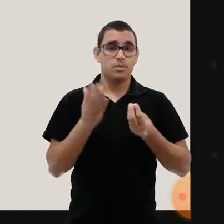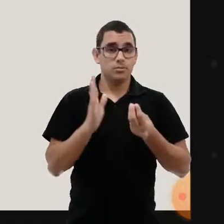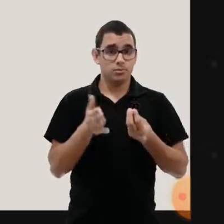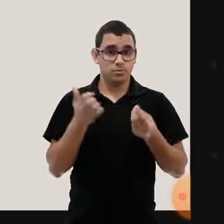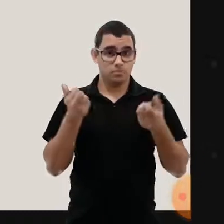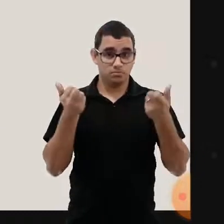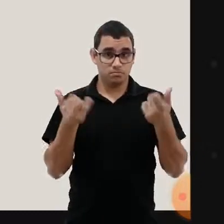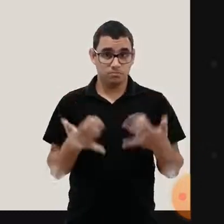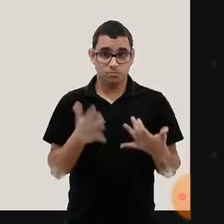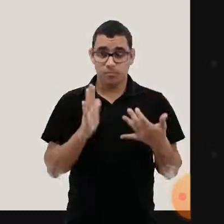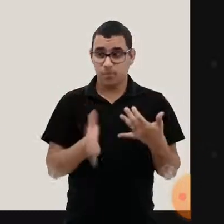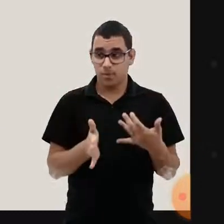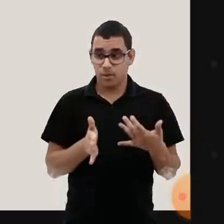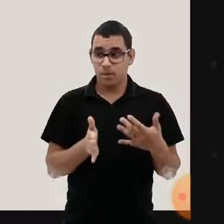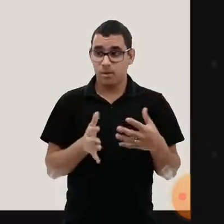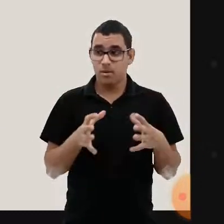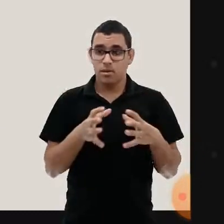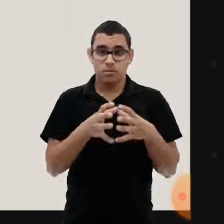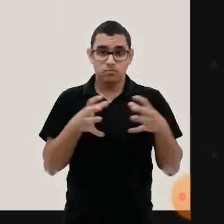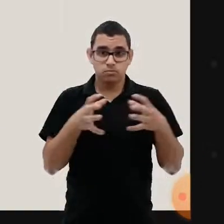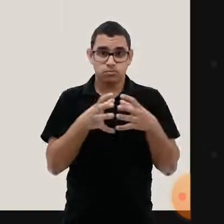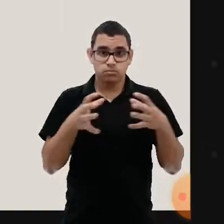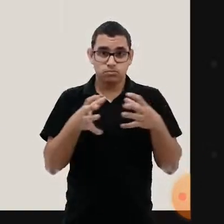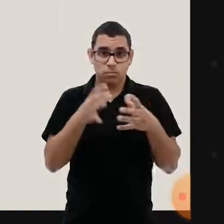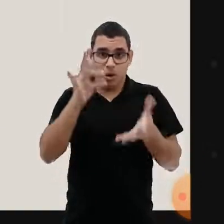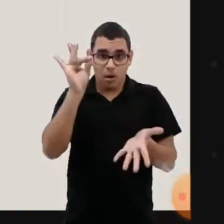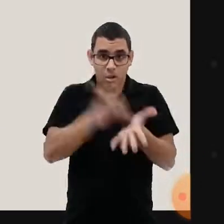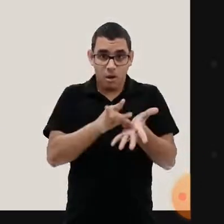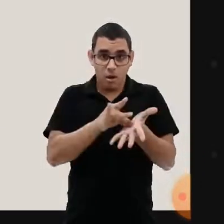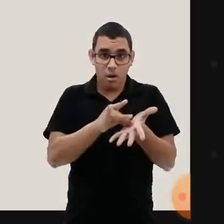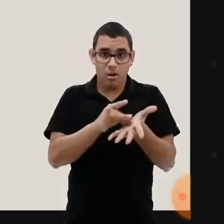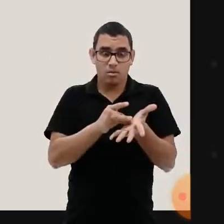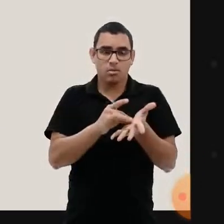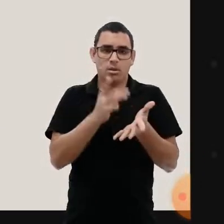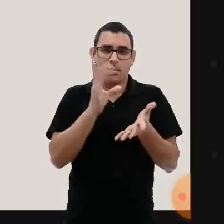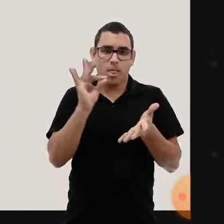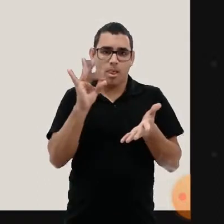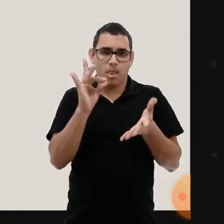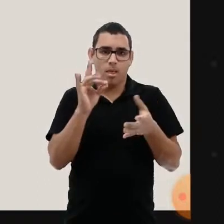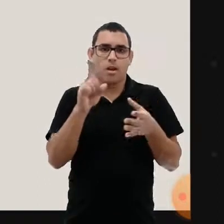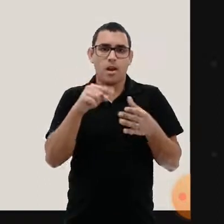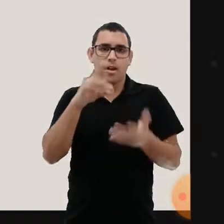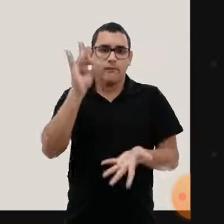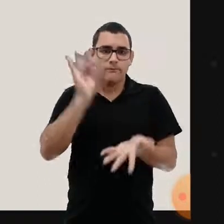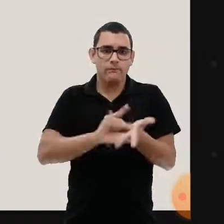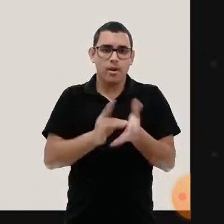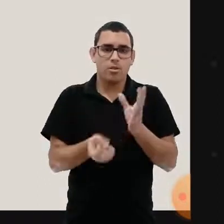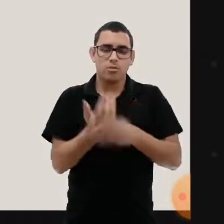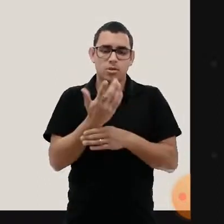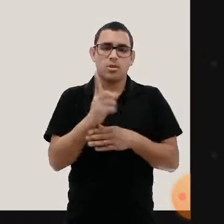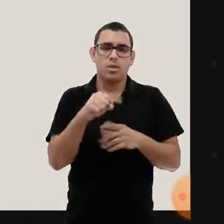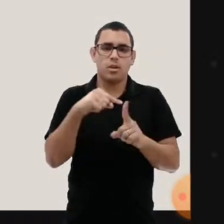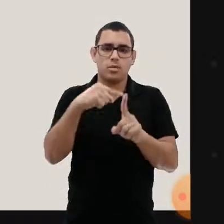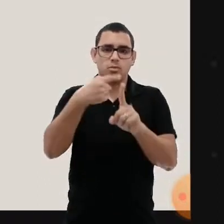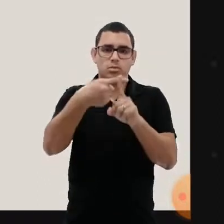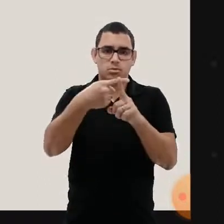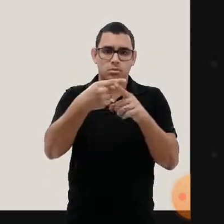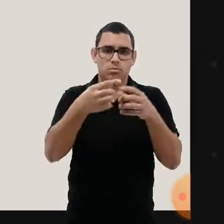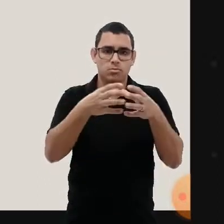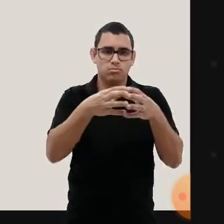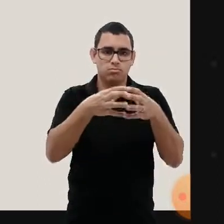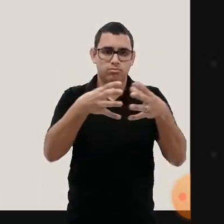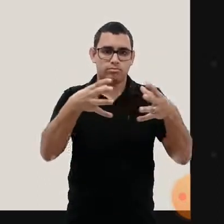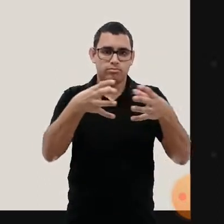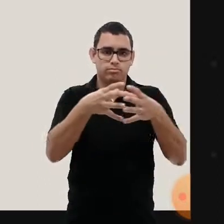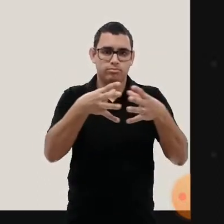Como eu já havia falado, a dilatação real do líquido é aquela que realmente aconteceu. Então, vai ser